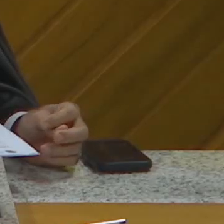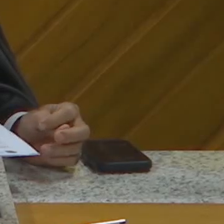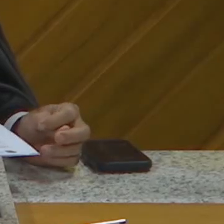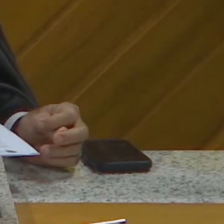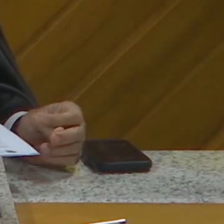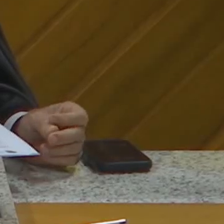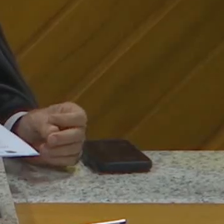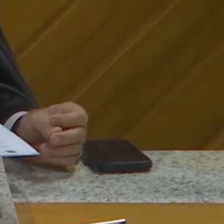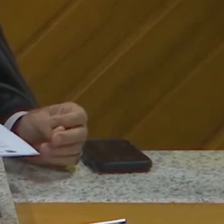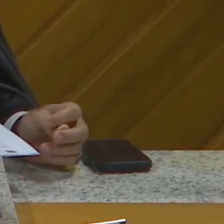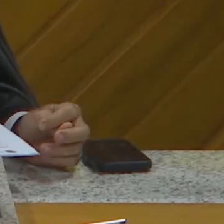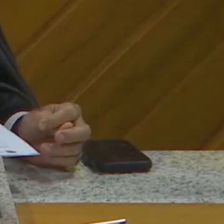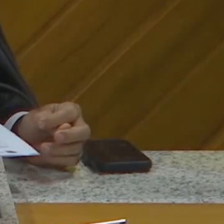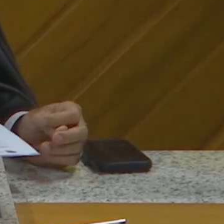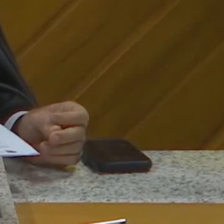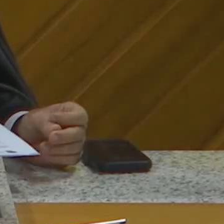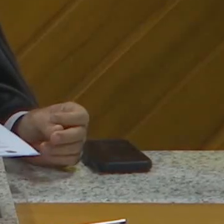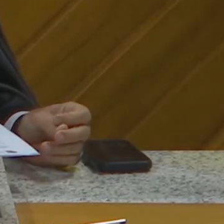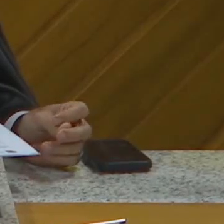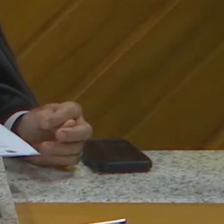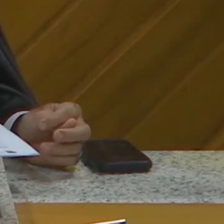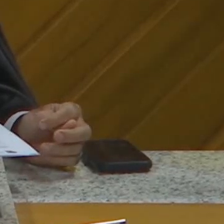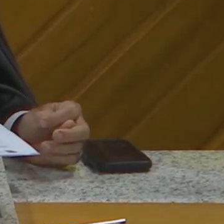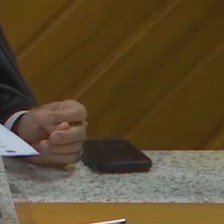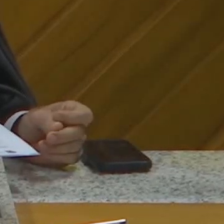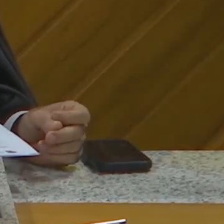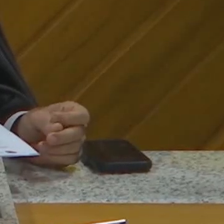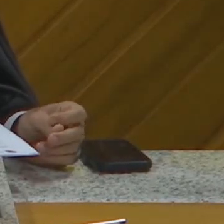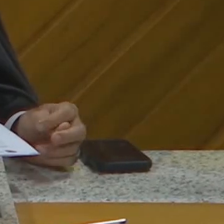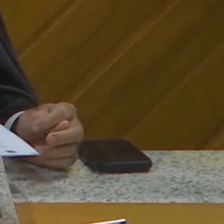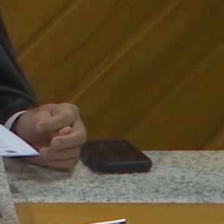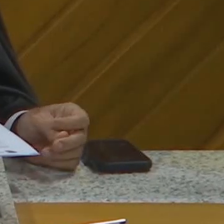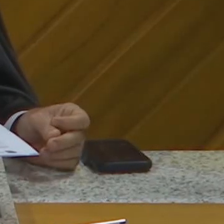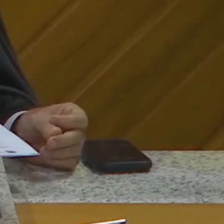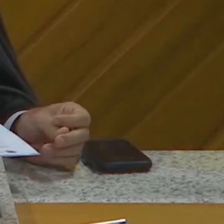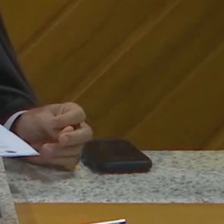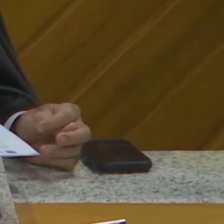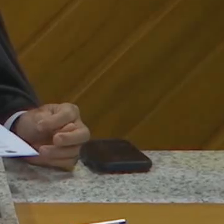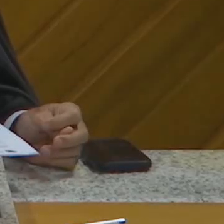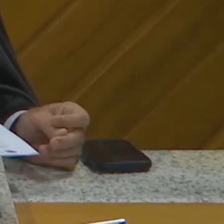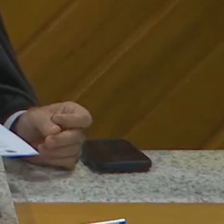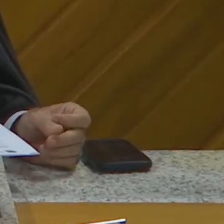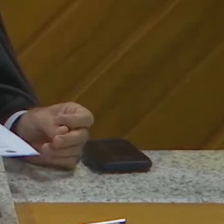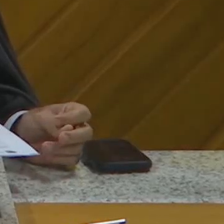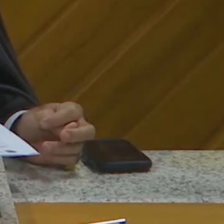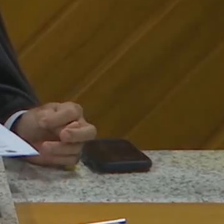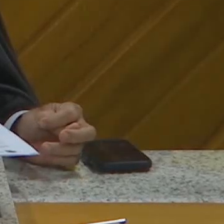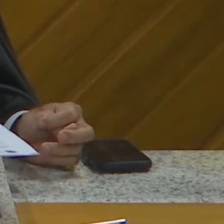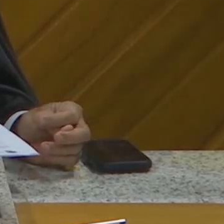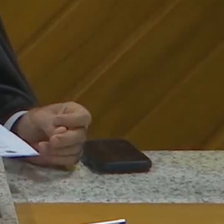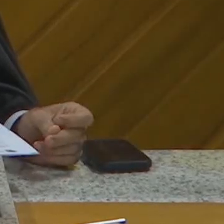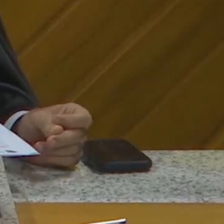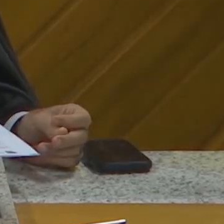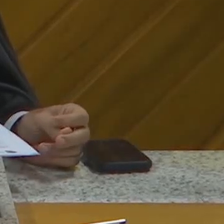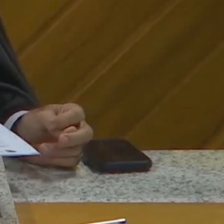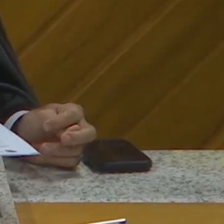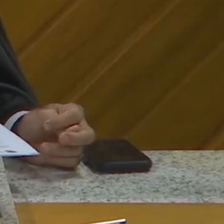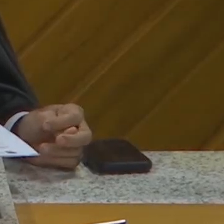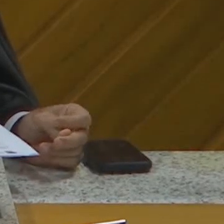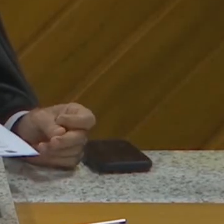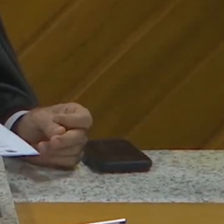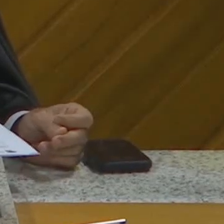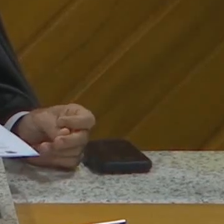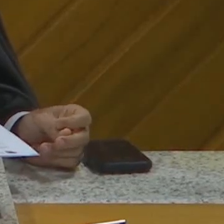híbrida e submeto à Corte a ata da sessão anterior, perguntando se há objeção à aprovação.